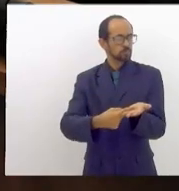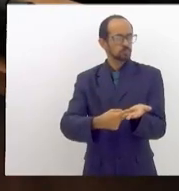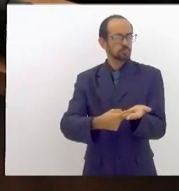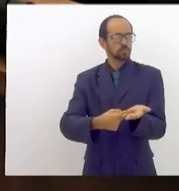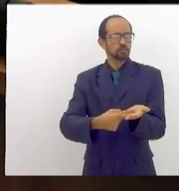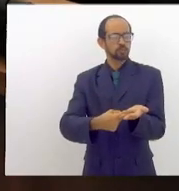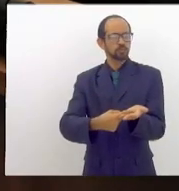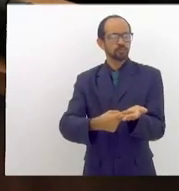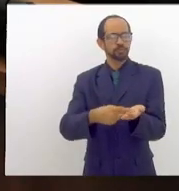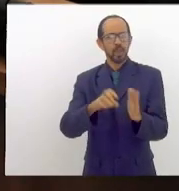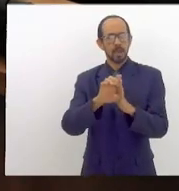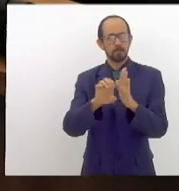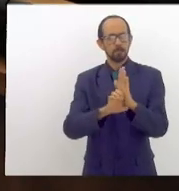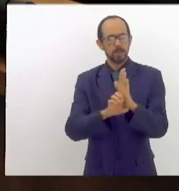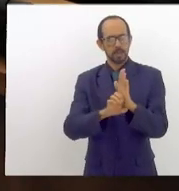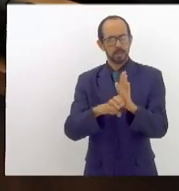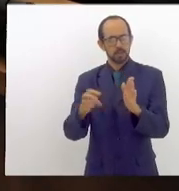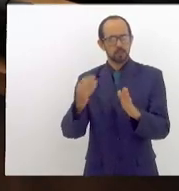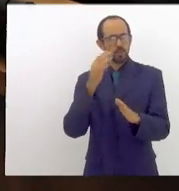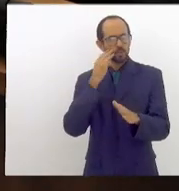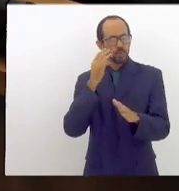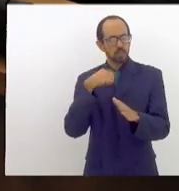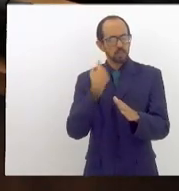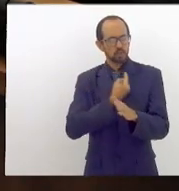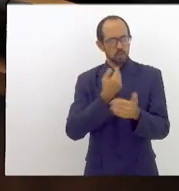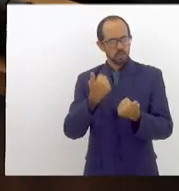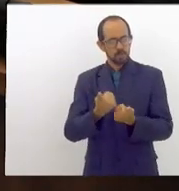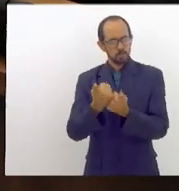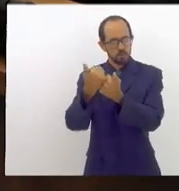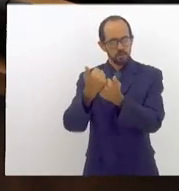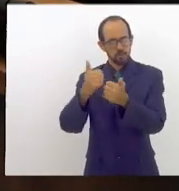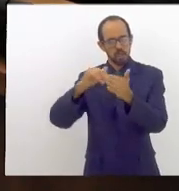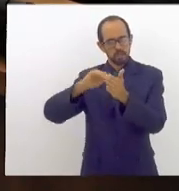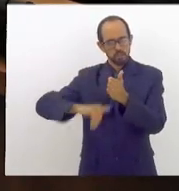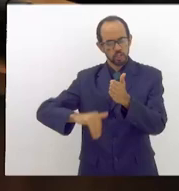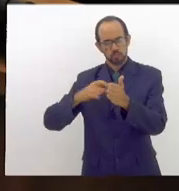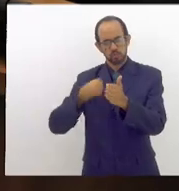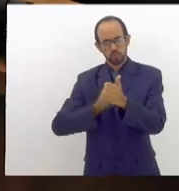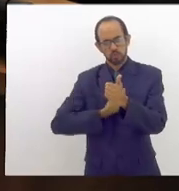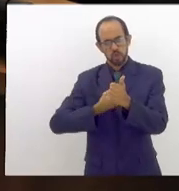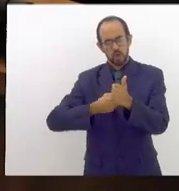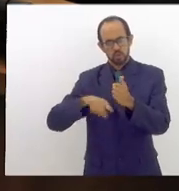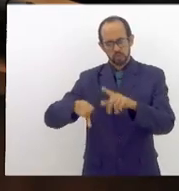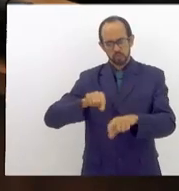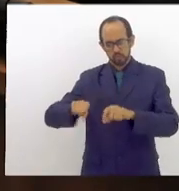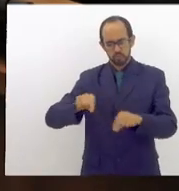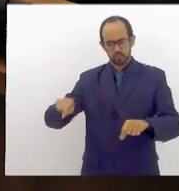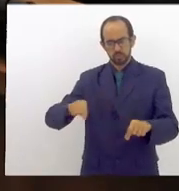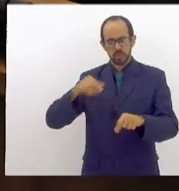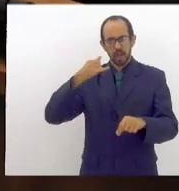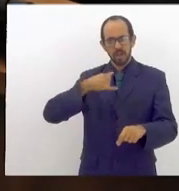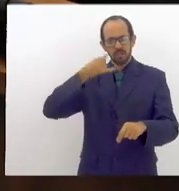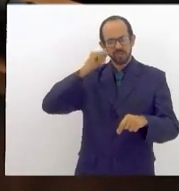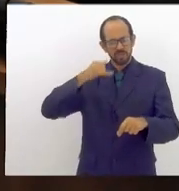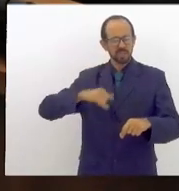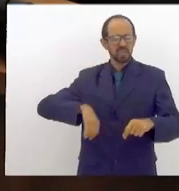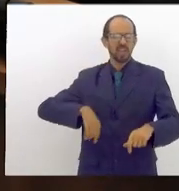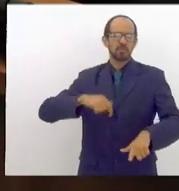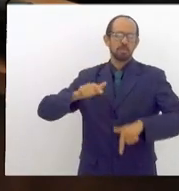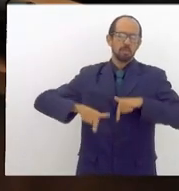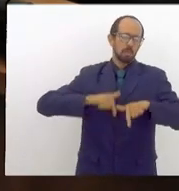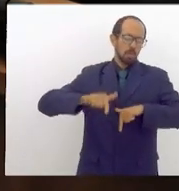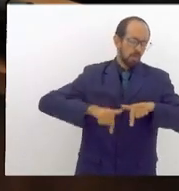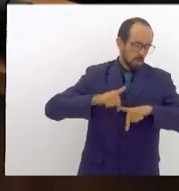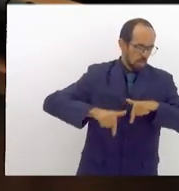do deputado Valdete Carneiro que a gente apoiou retirou os nossos destaques justamente pra gente não ficar aqui num desgaste tremendo é para